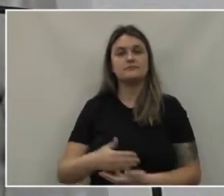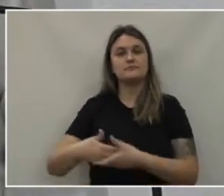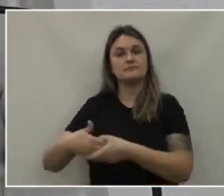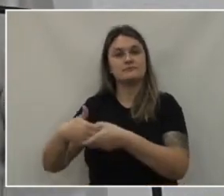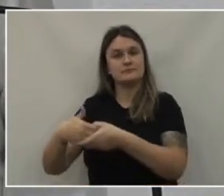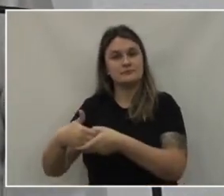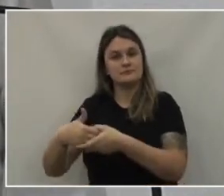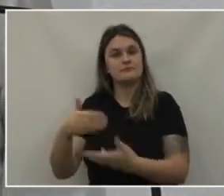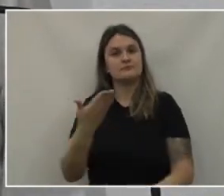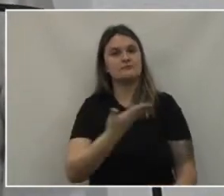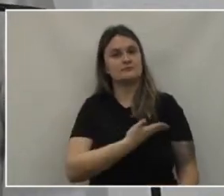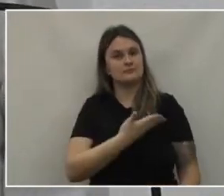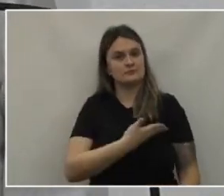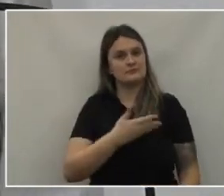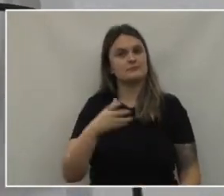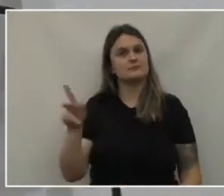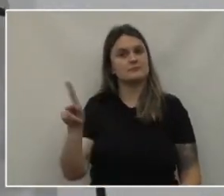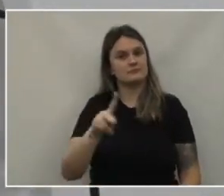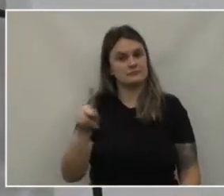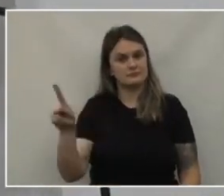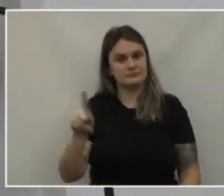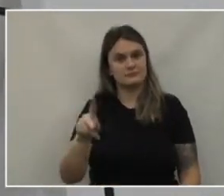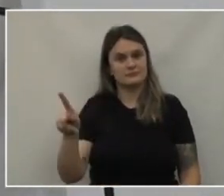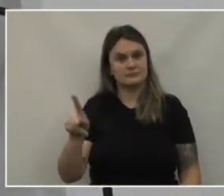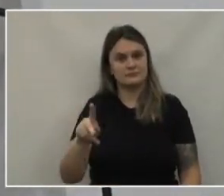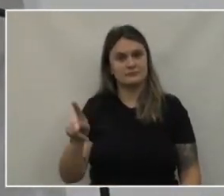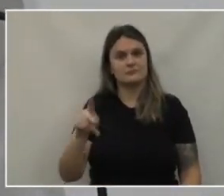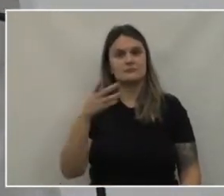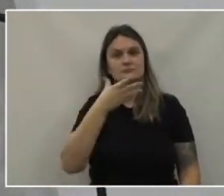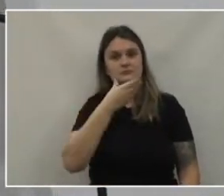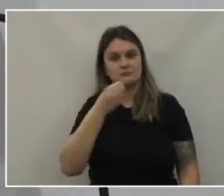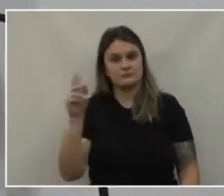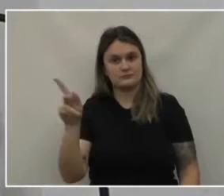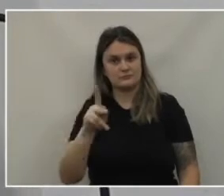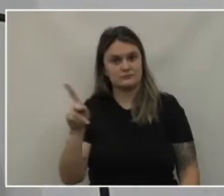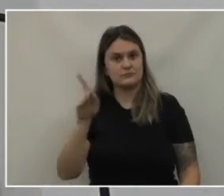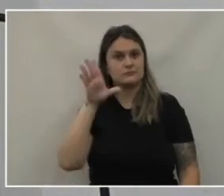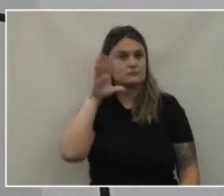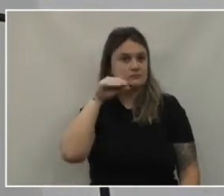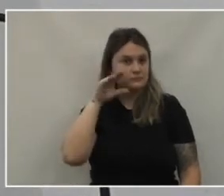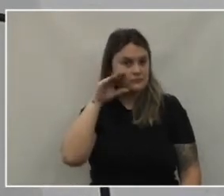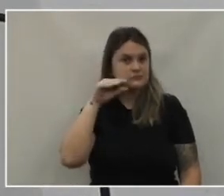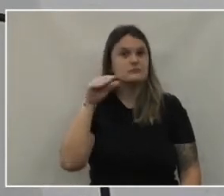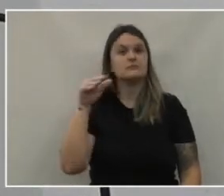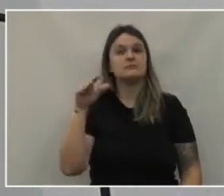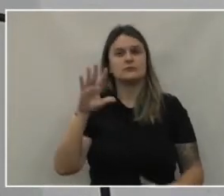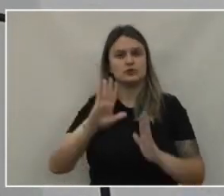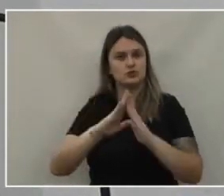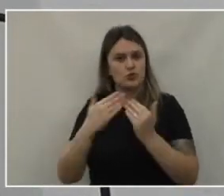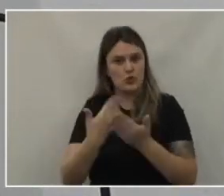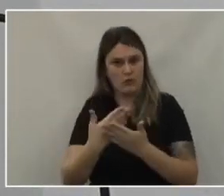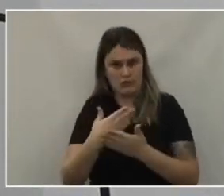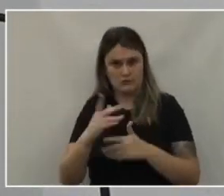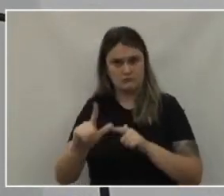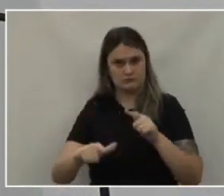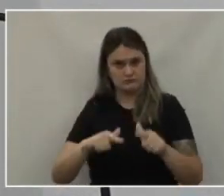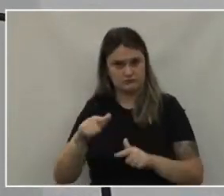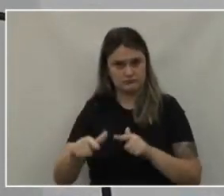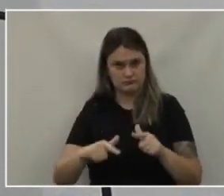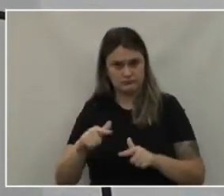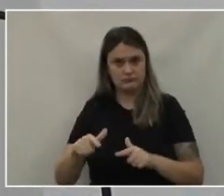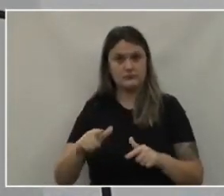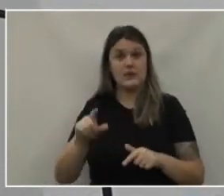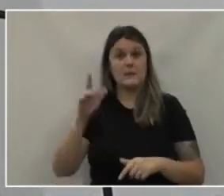Cumprimento minhas colegas, professoras, professores, funcionários, funcionárias de escola,